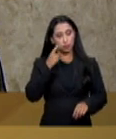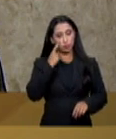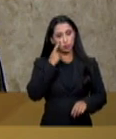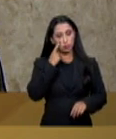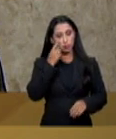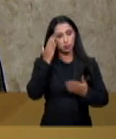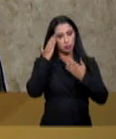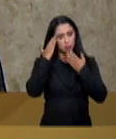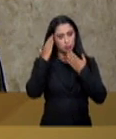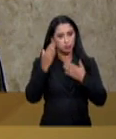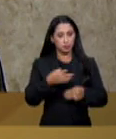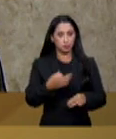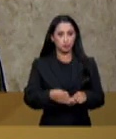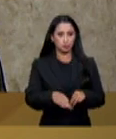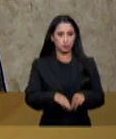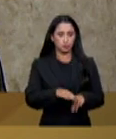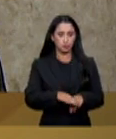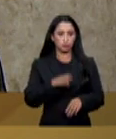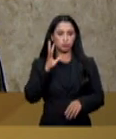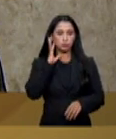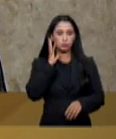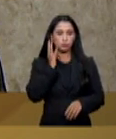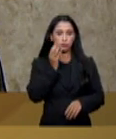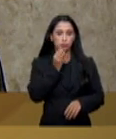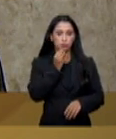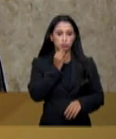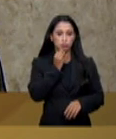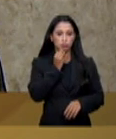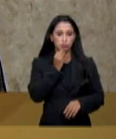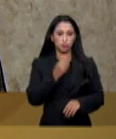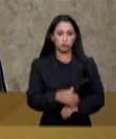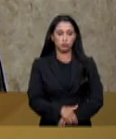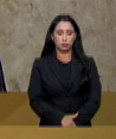Muito obrigado, ministro Dias Toffoli.